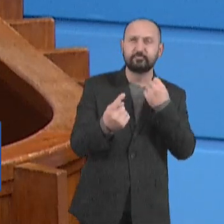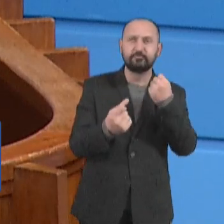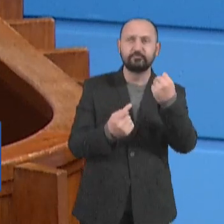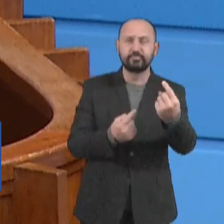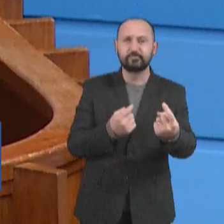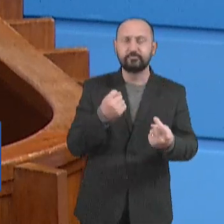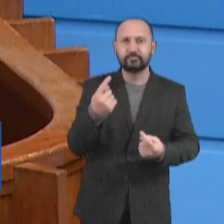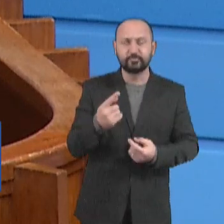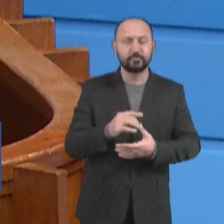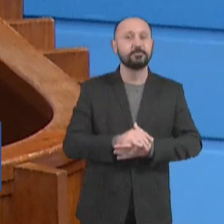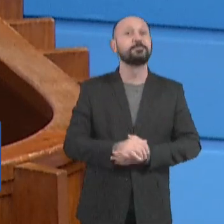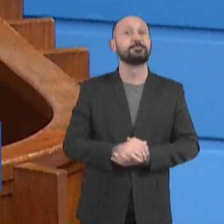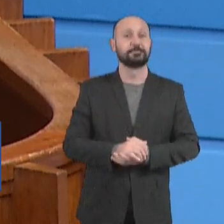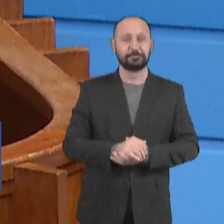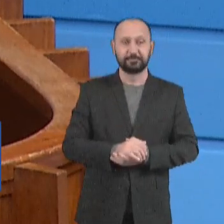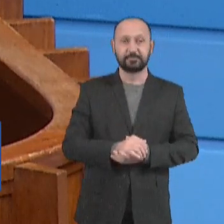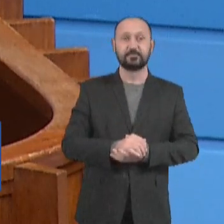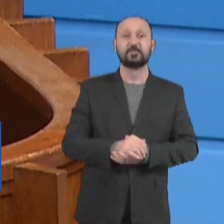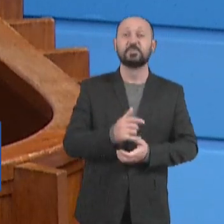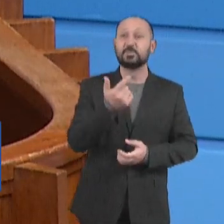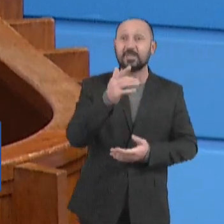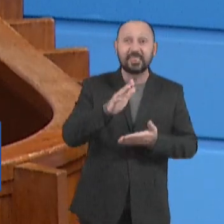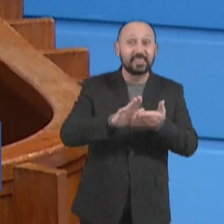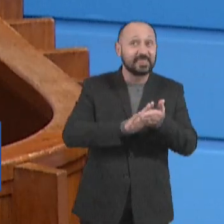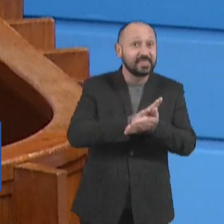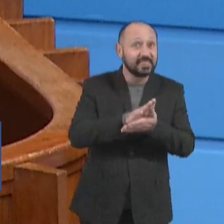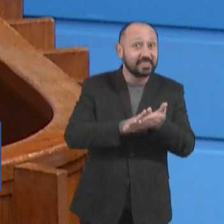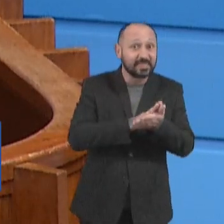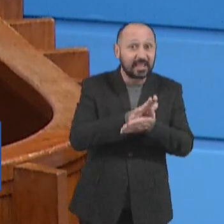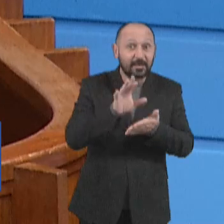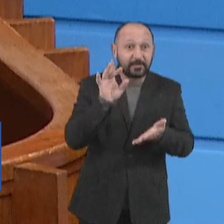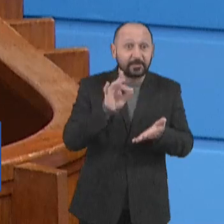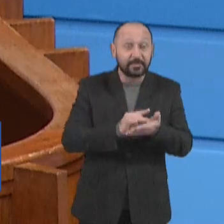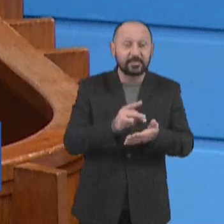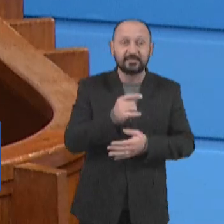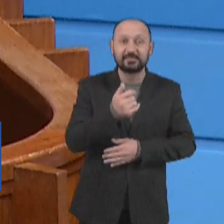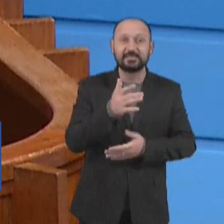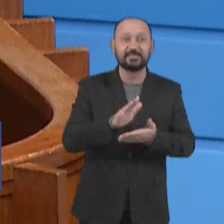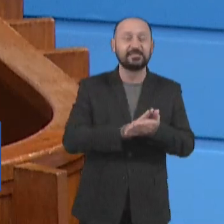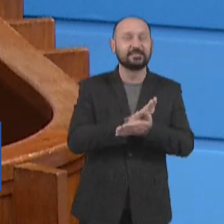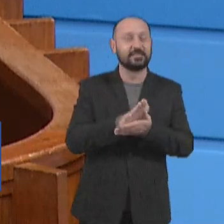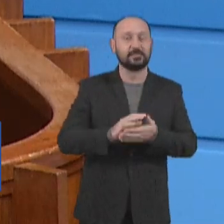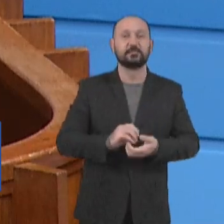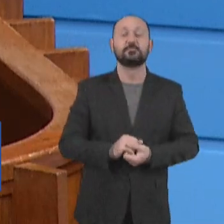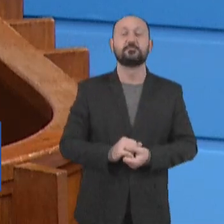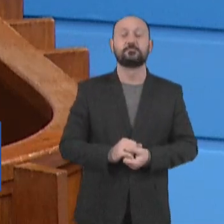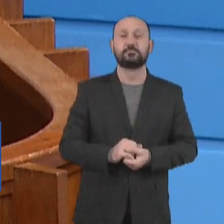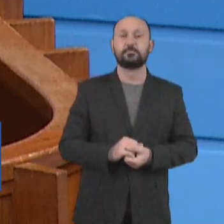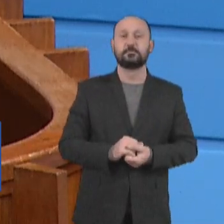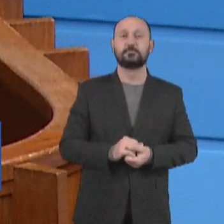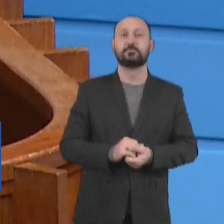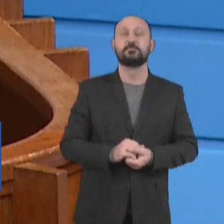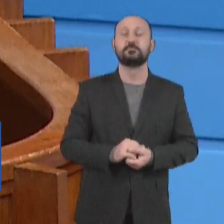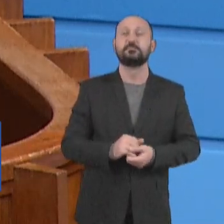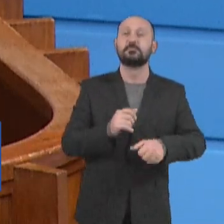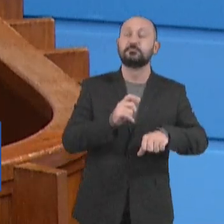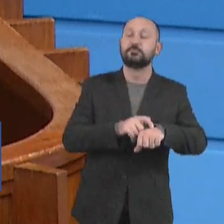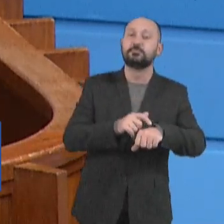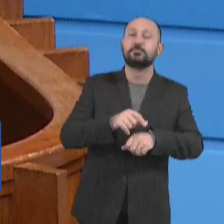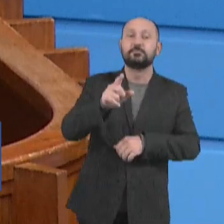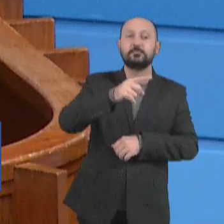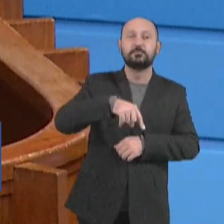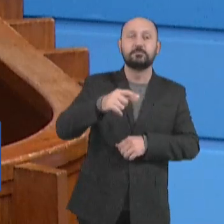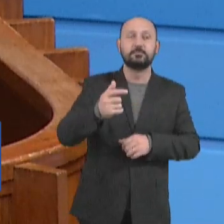3. Não tem absolutamente nada. Nós não sabemos nada. Então, quando vocês que